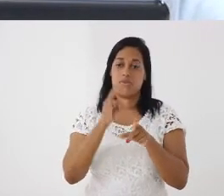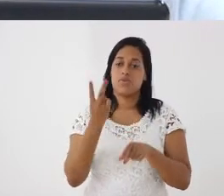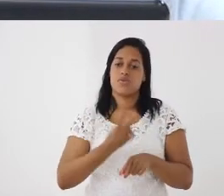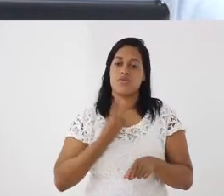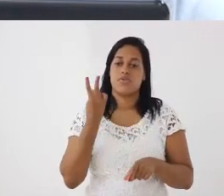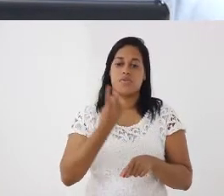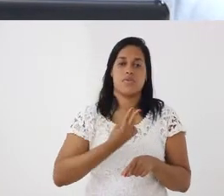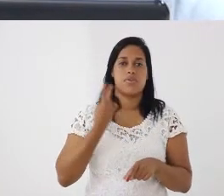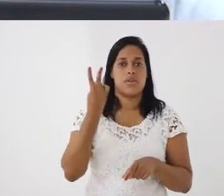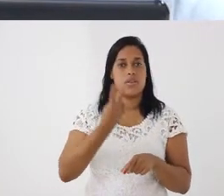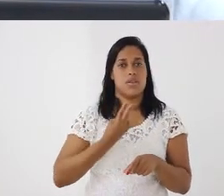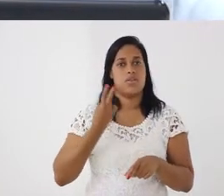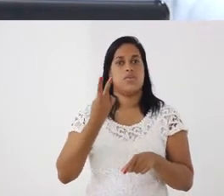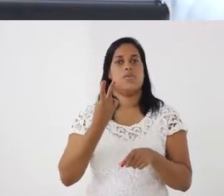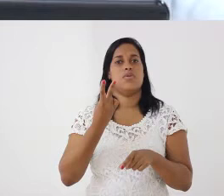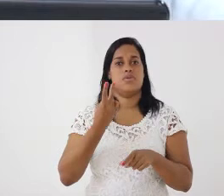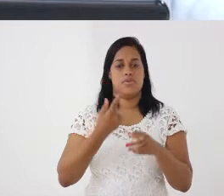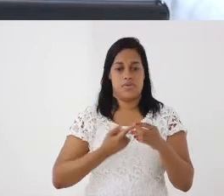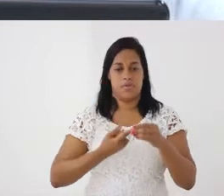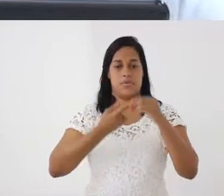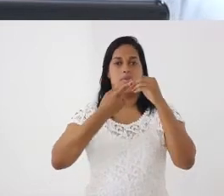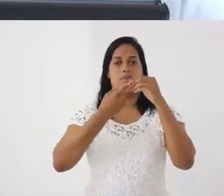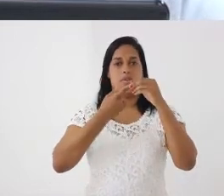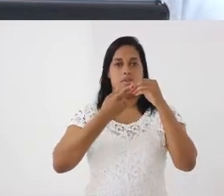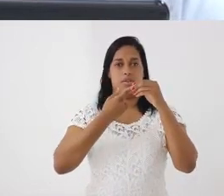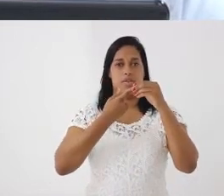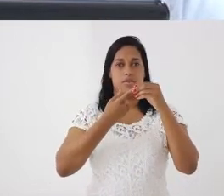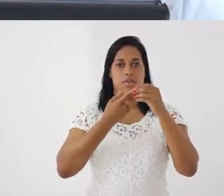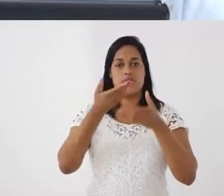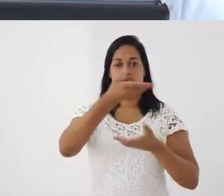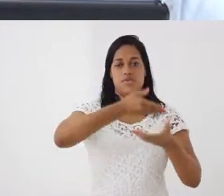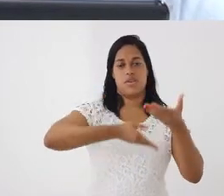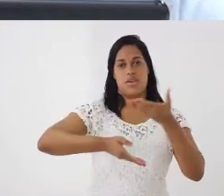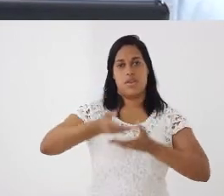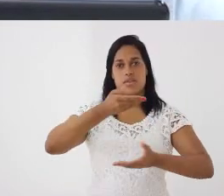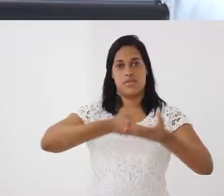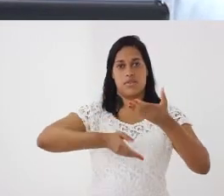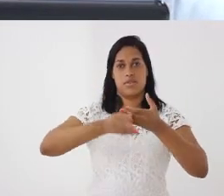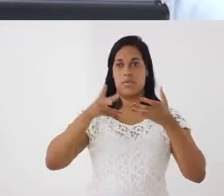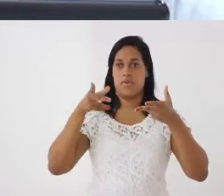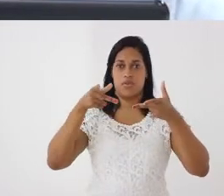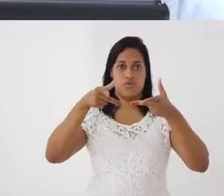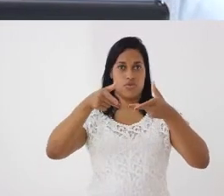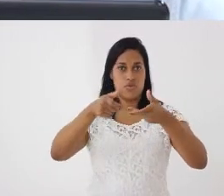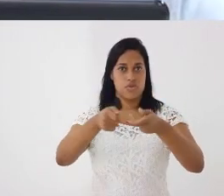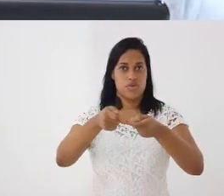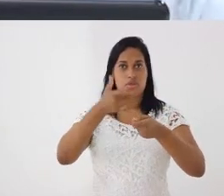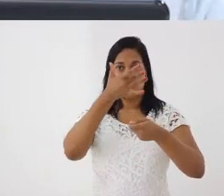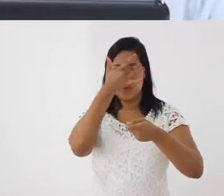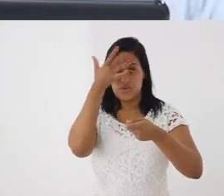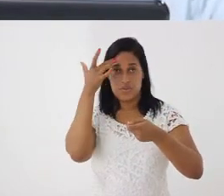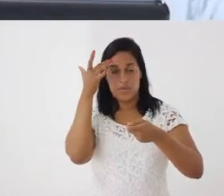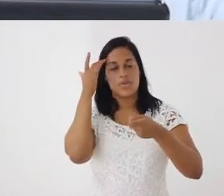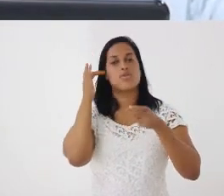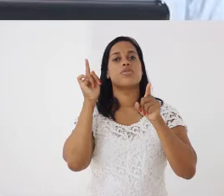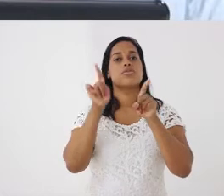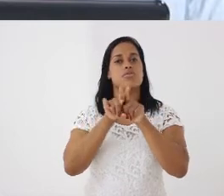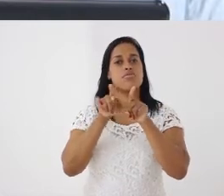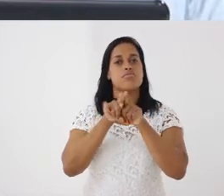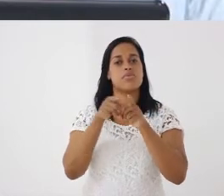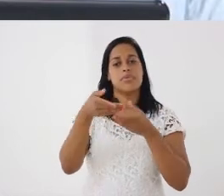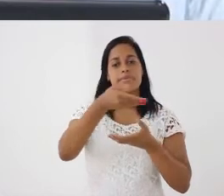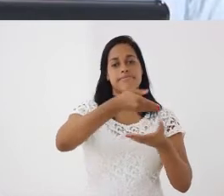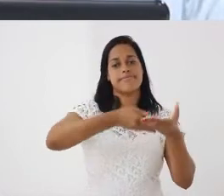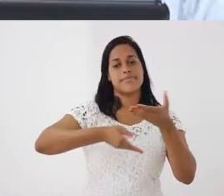os valores que definem suas prioridades, os relacionamentos com todos os públicos que quais